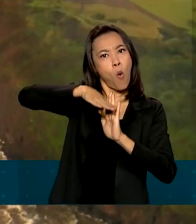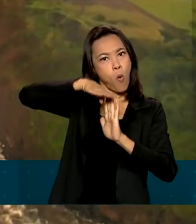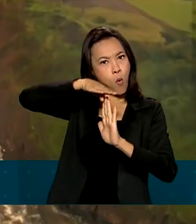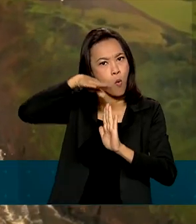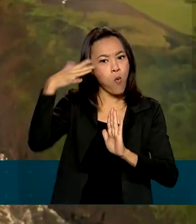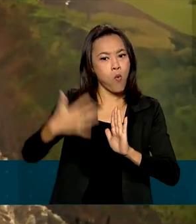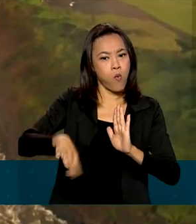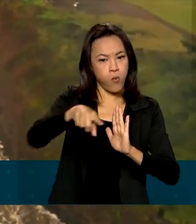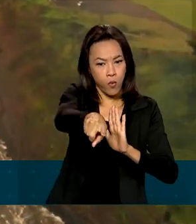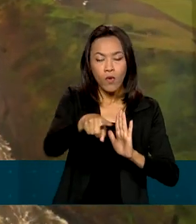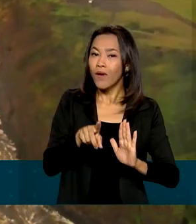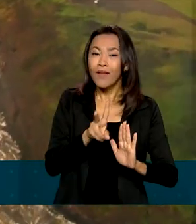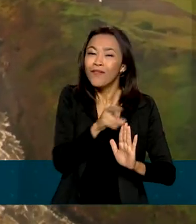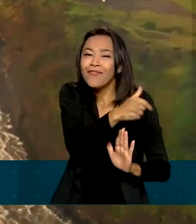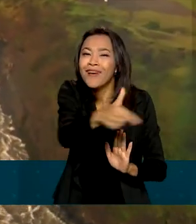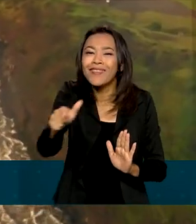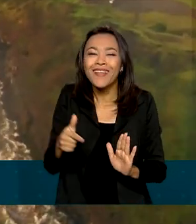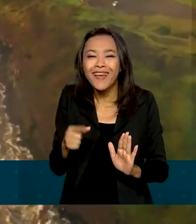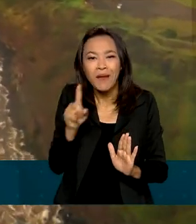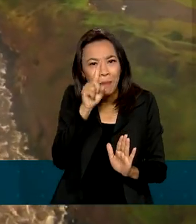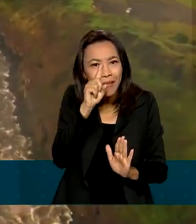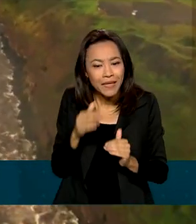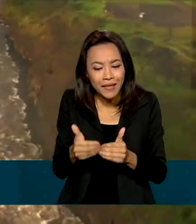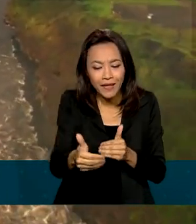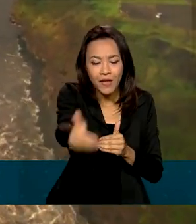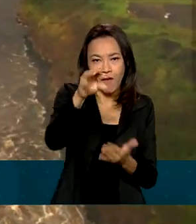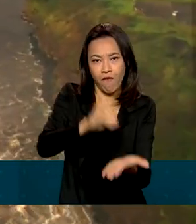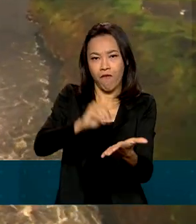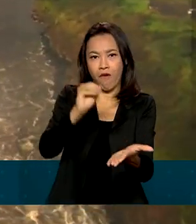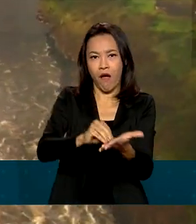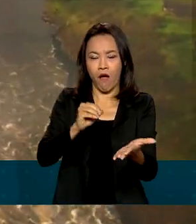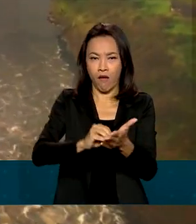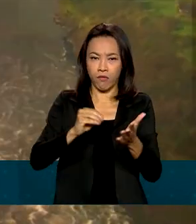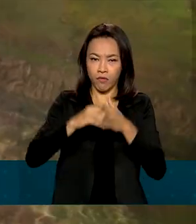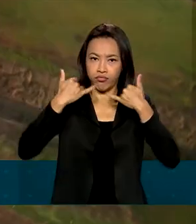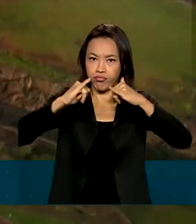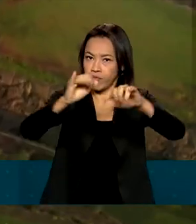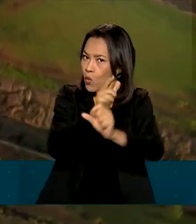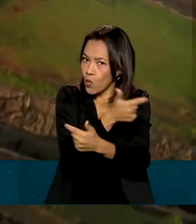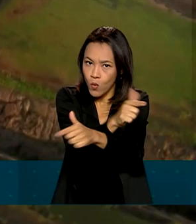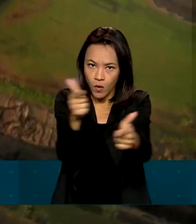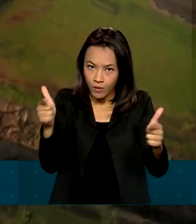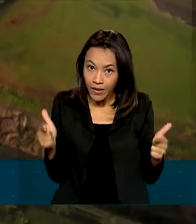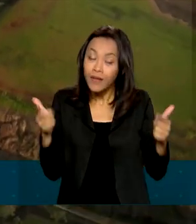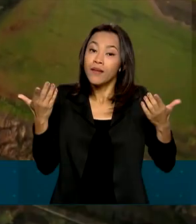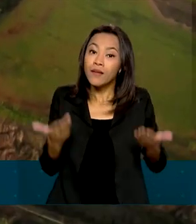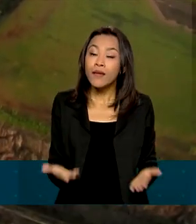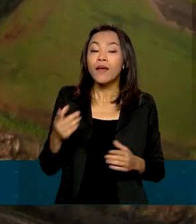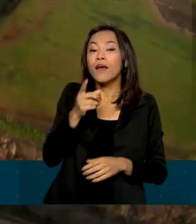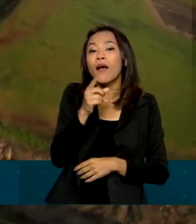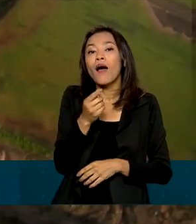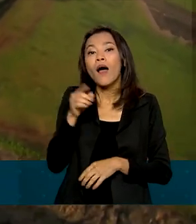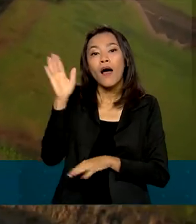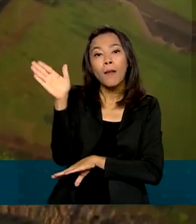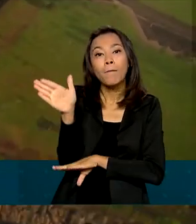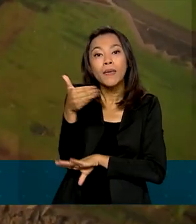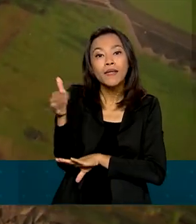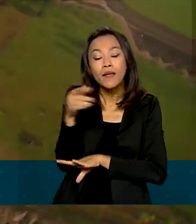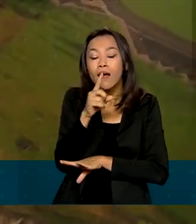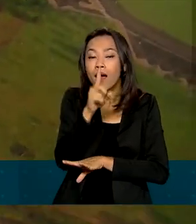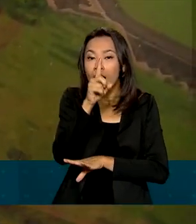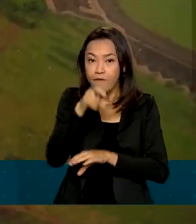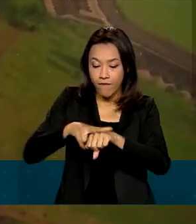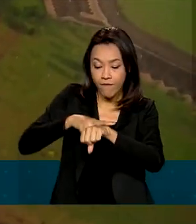afasta o risco de falta de energia neste ano e cria expectativa de que a bandeira Verde esse re mantida